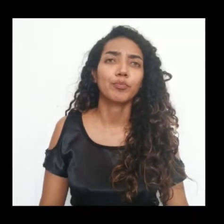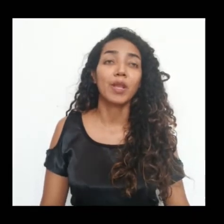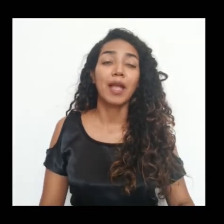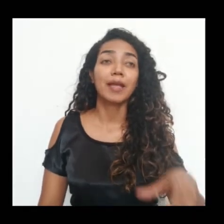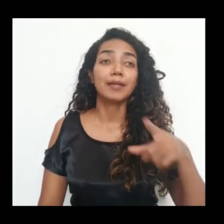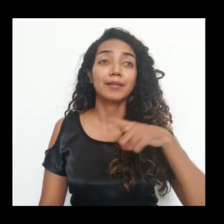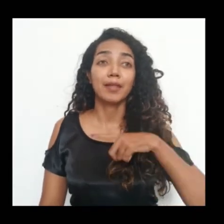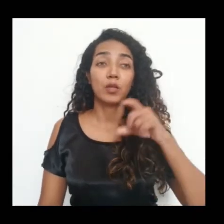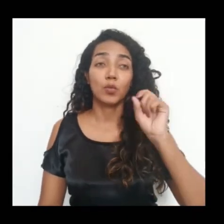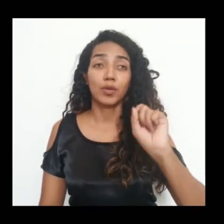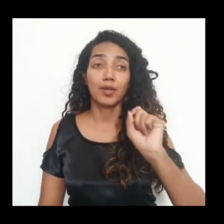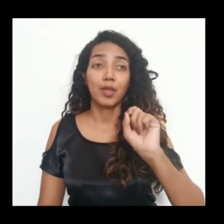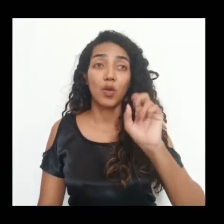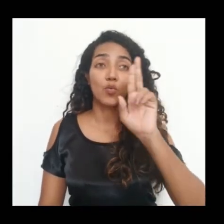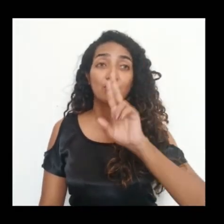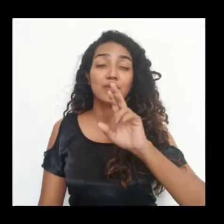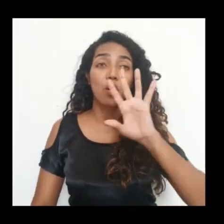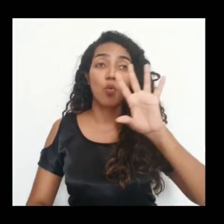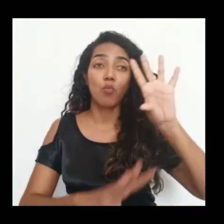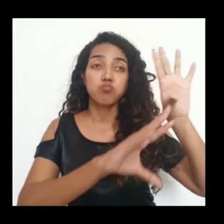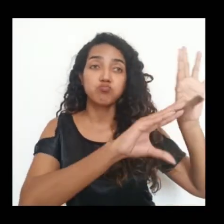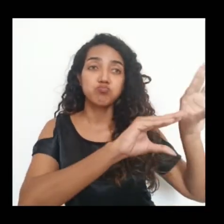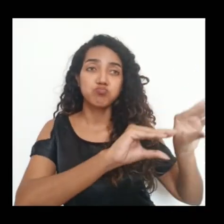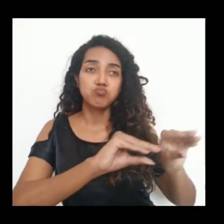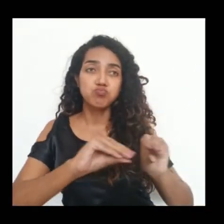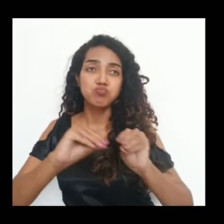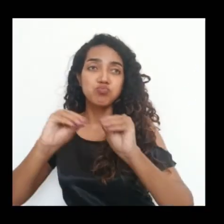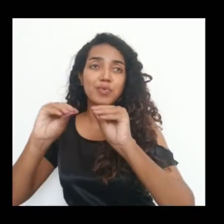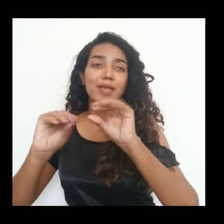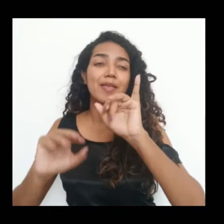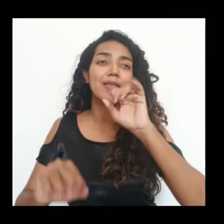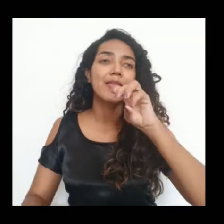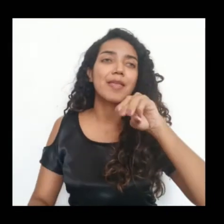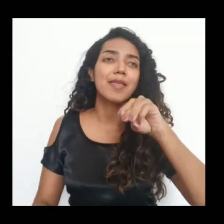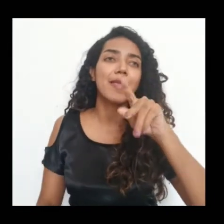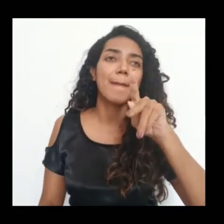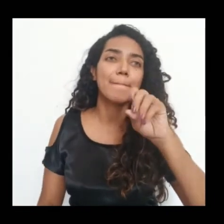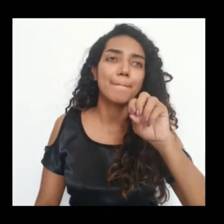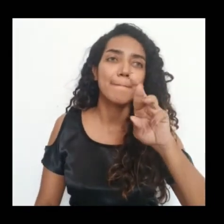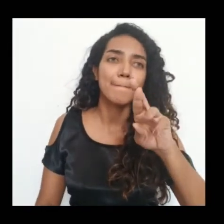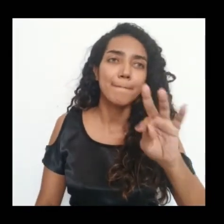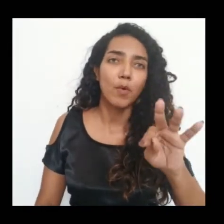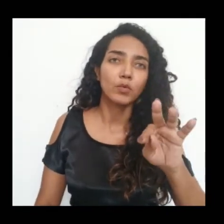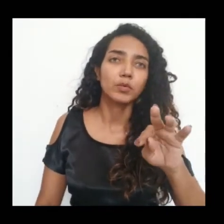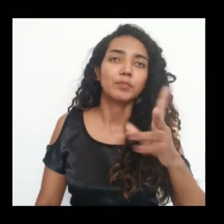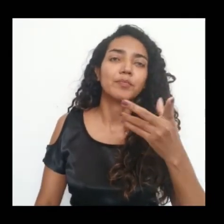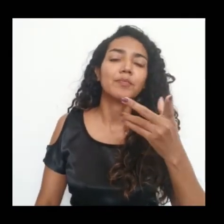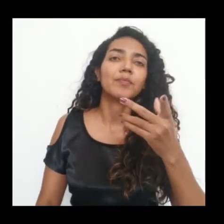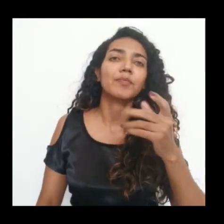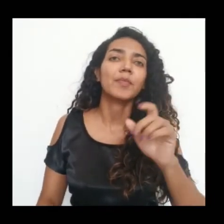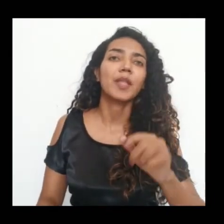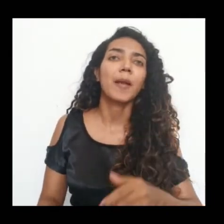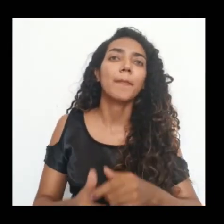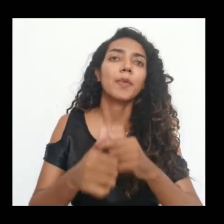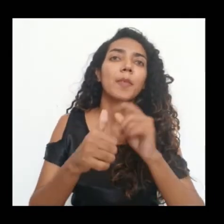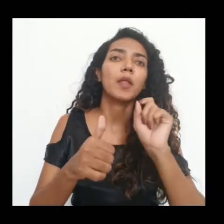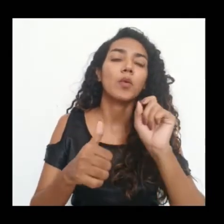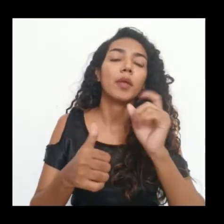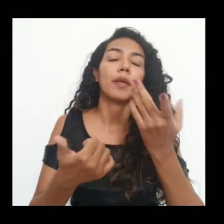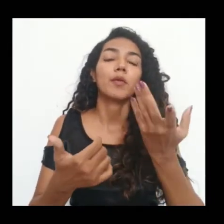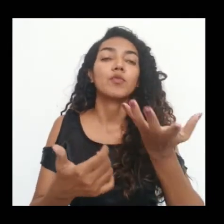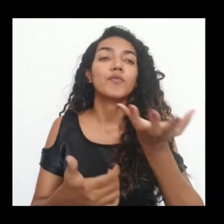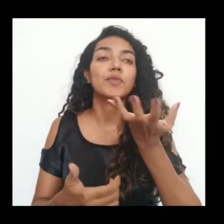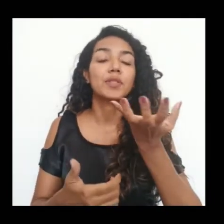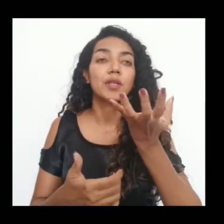para importar classes em Java. A primeira delas seria quando você quer importar, por exemplo,